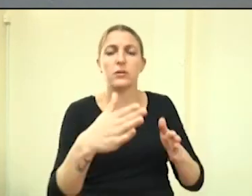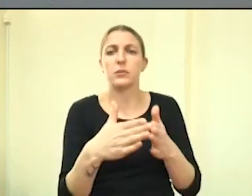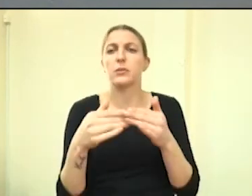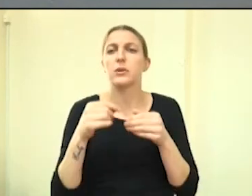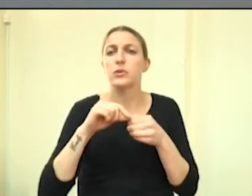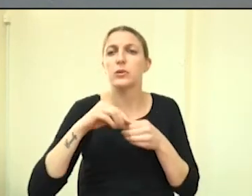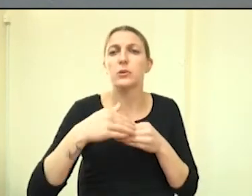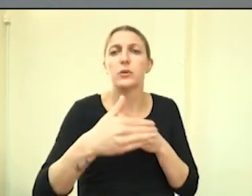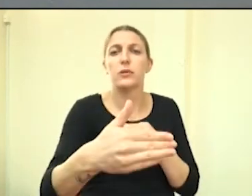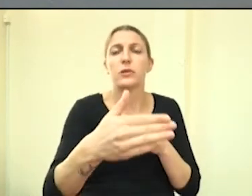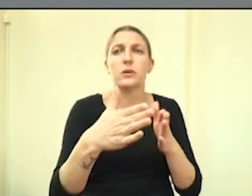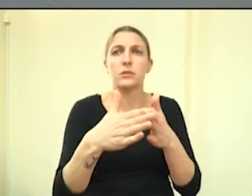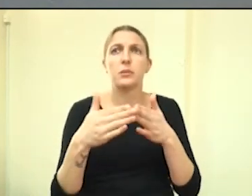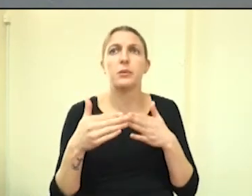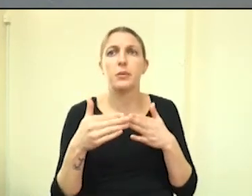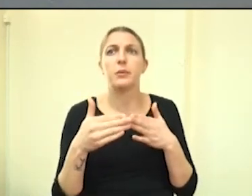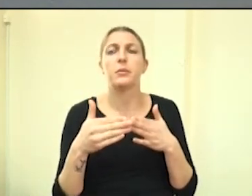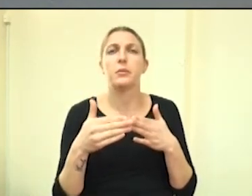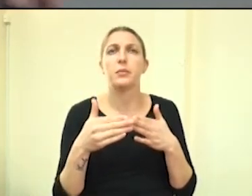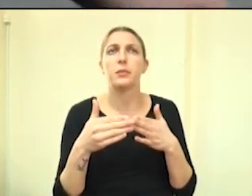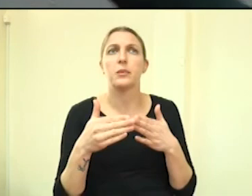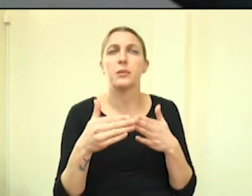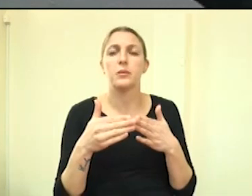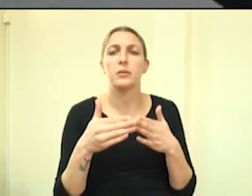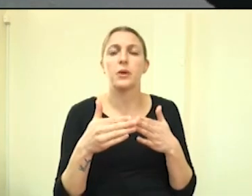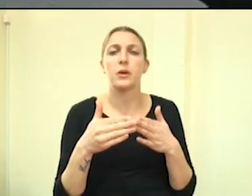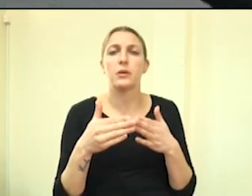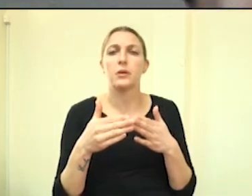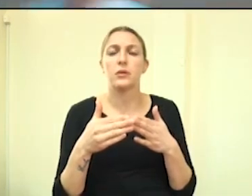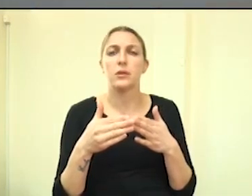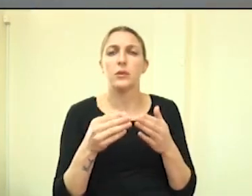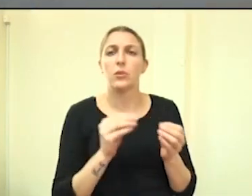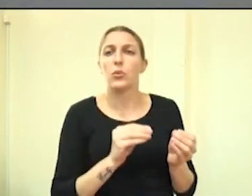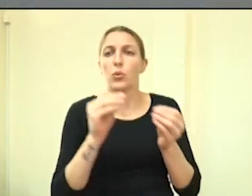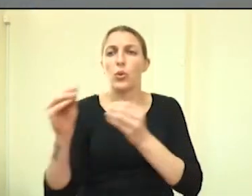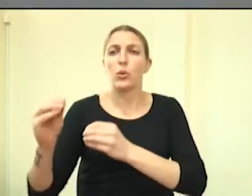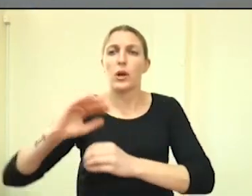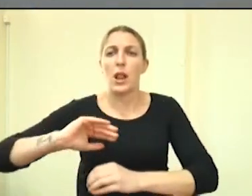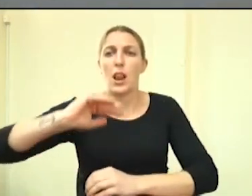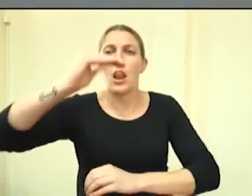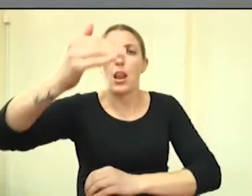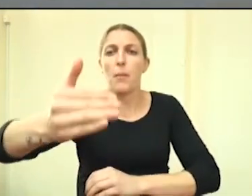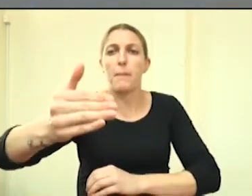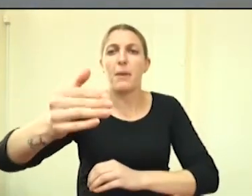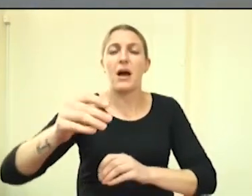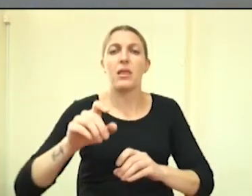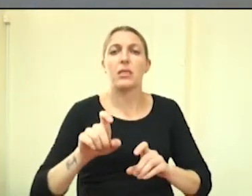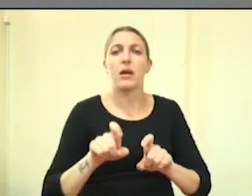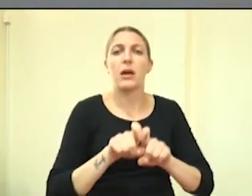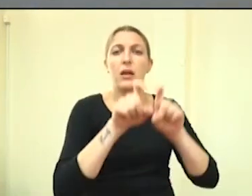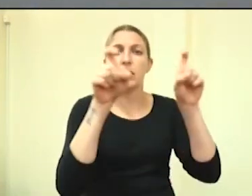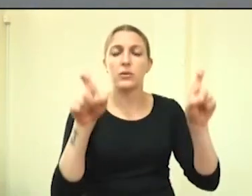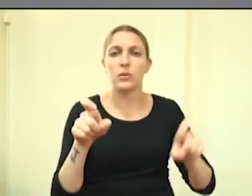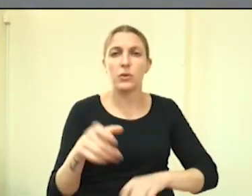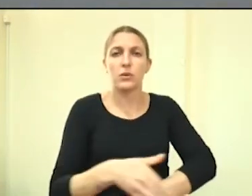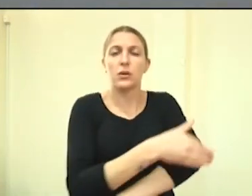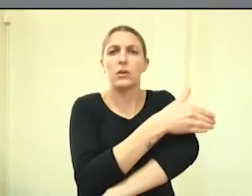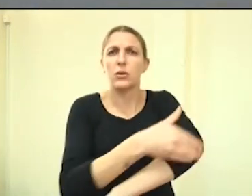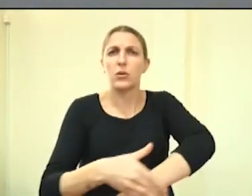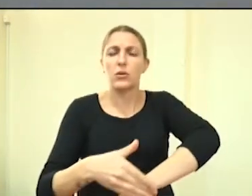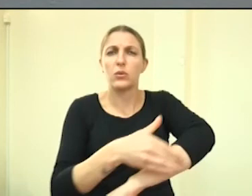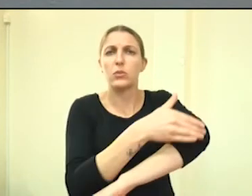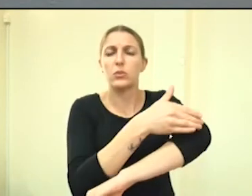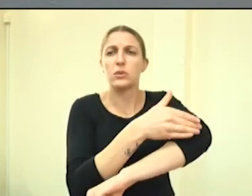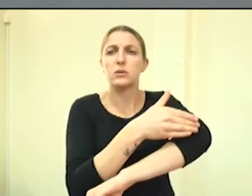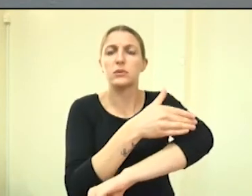332/2018. Solicita aos órgãos competentes do Poder Executivo Municipal que sejam instaladas lombadas eletrônicas nas ruas Pernambuco, Sidney Guerra, Caldas